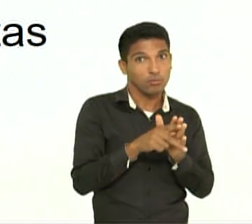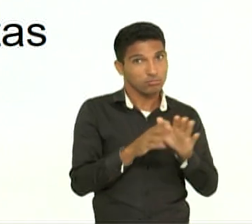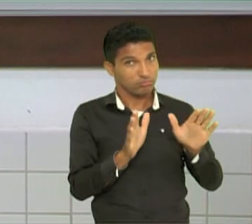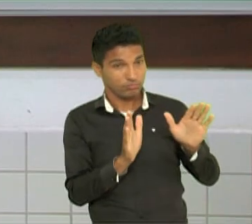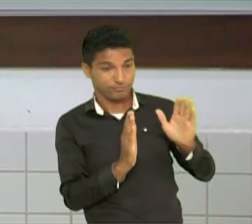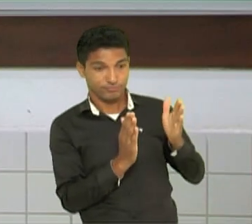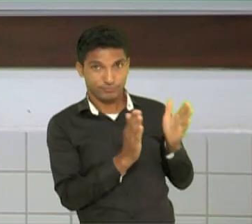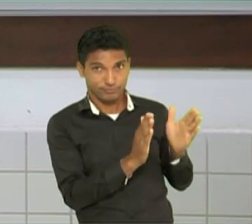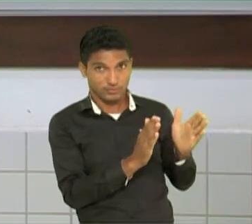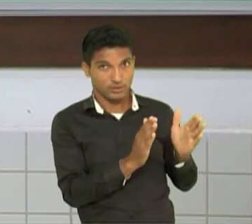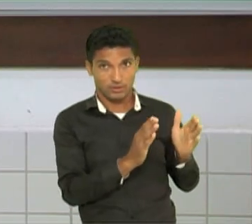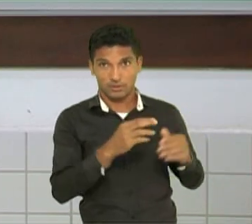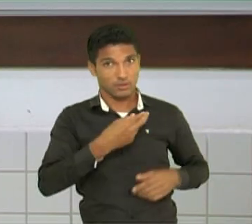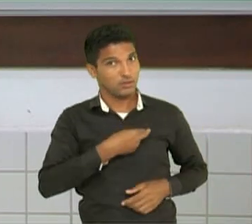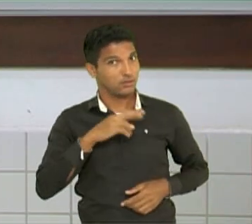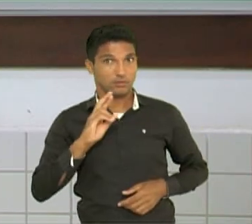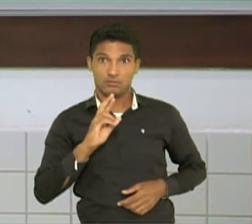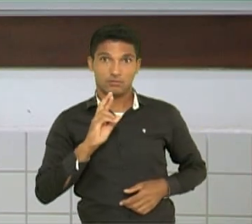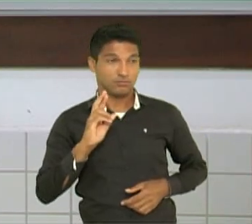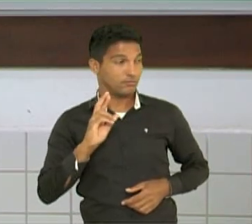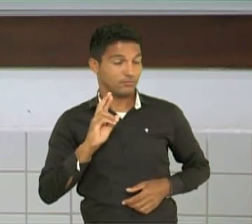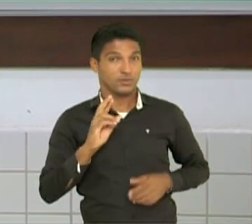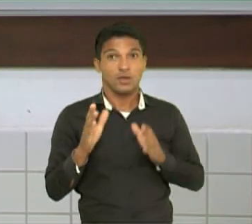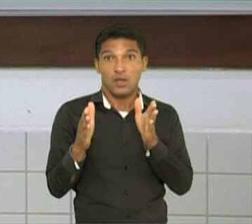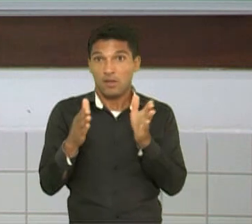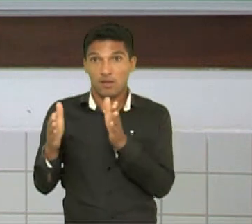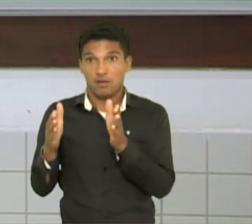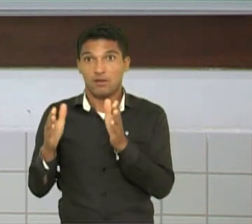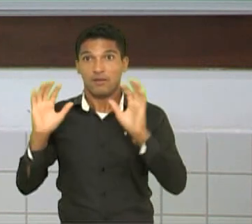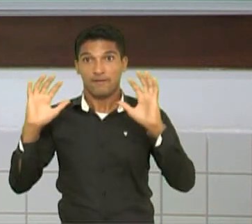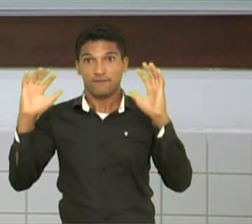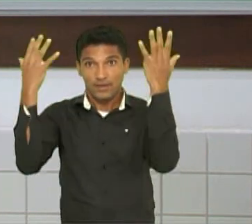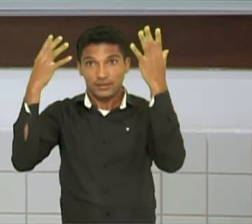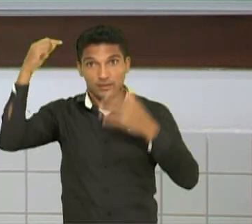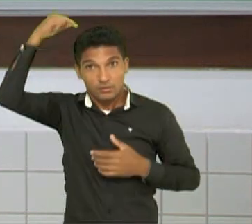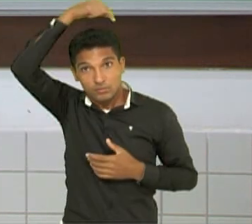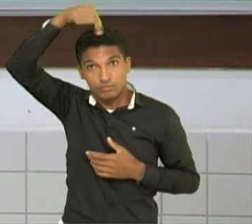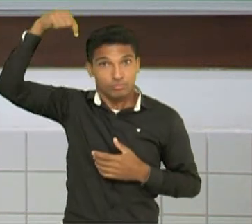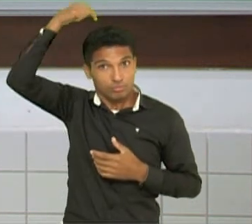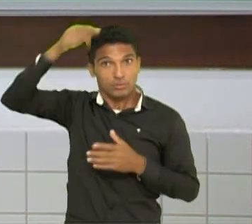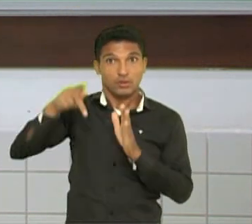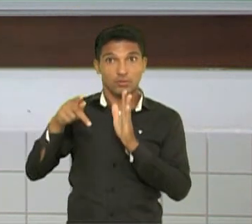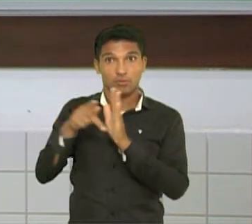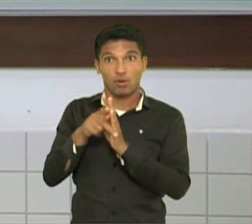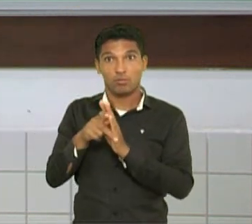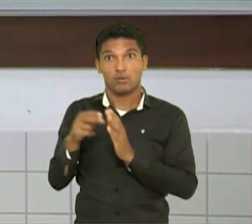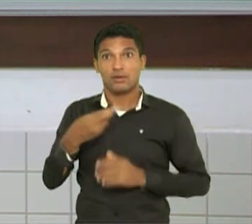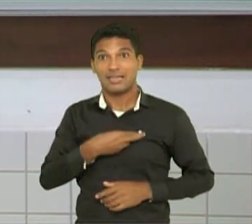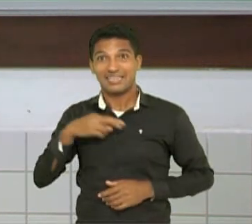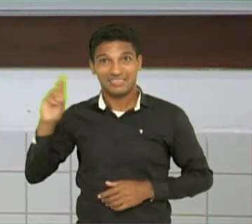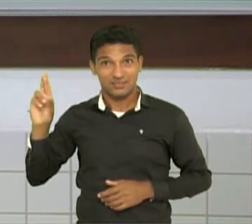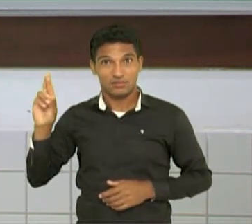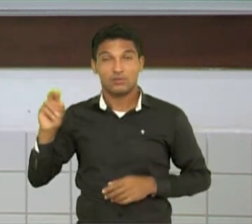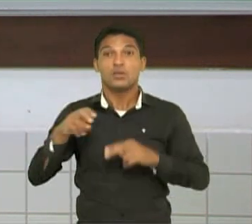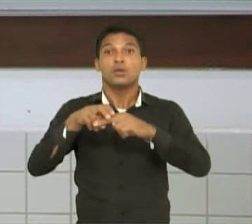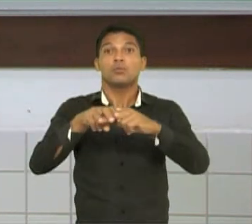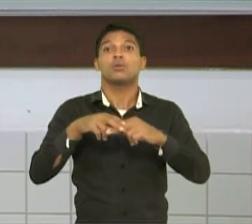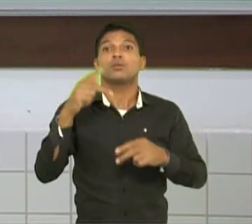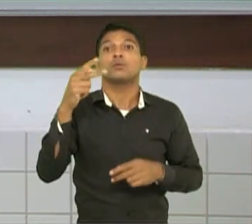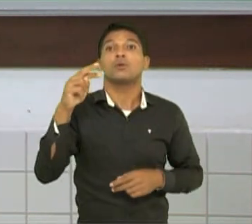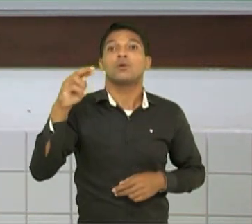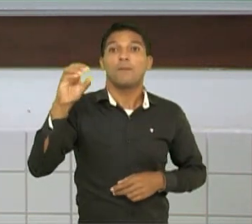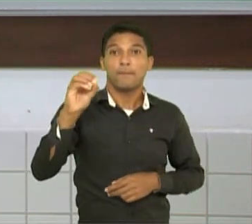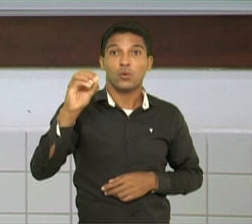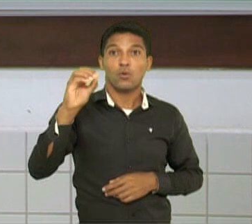profano significa não religioso, ok? Não esqueça de pegar o seu caderno para anotar